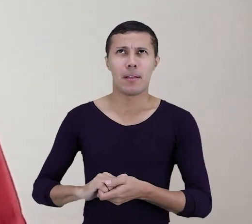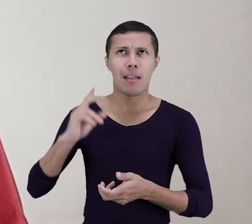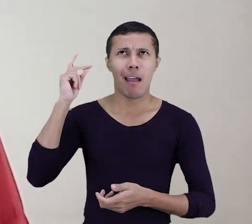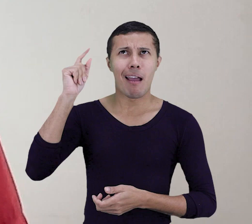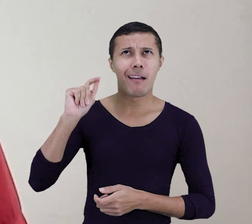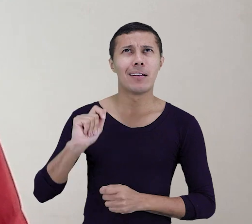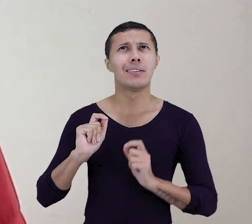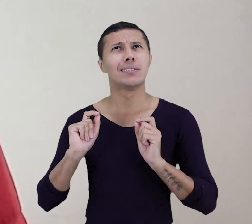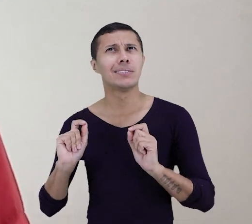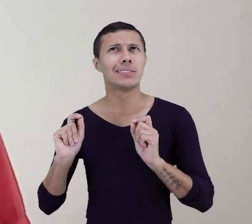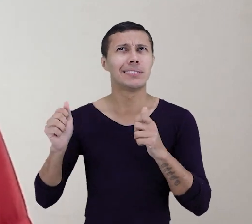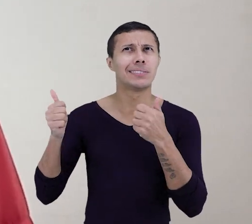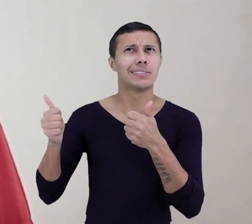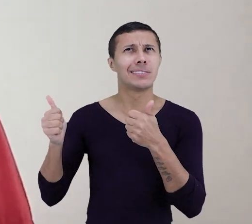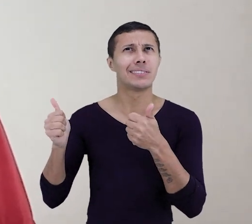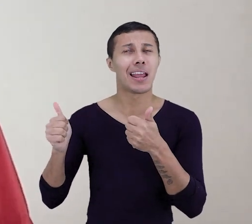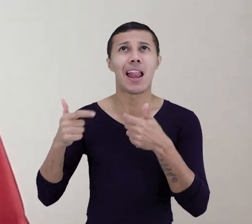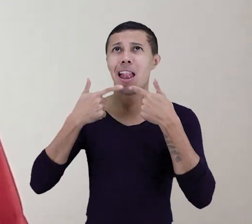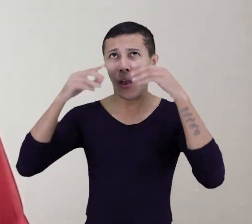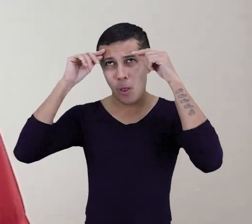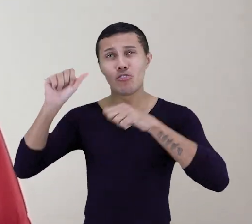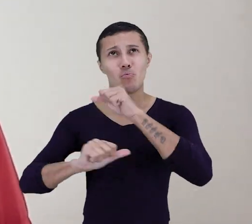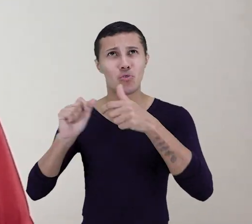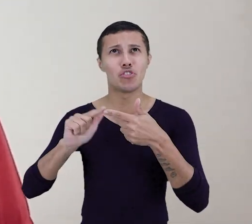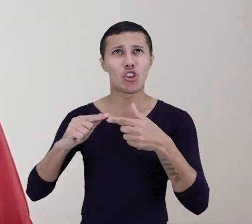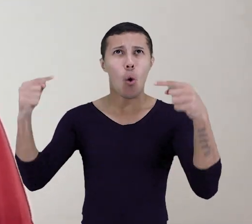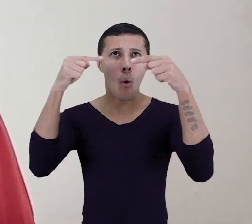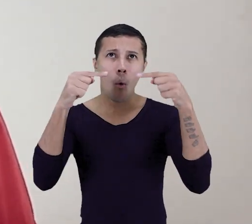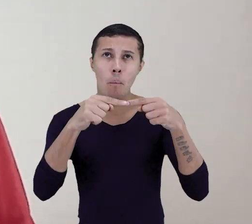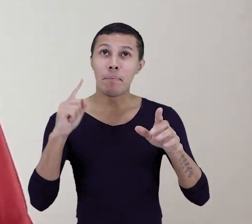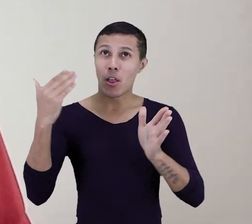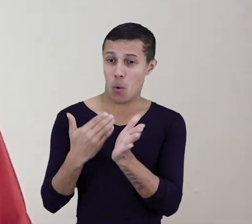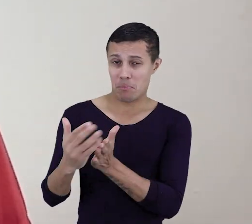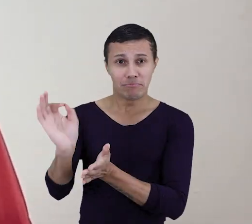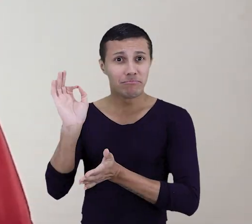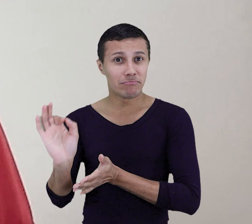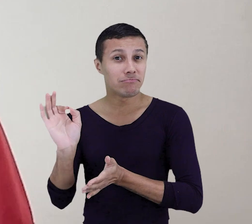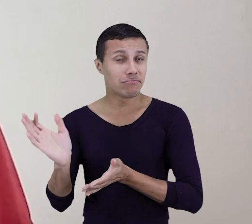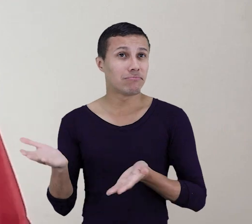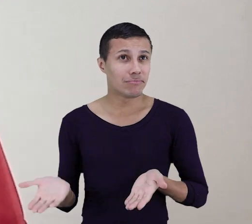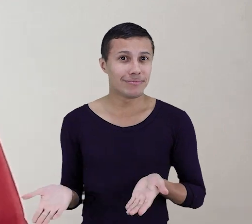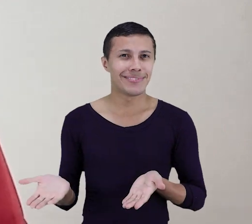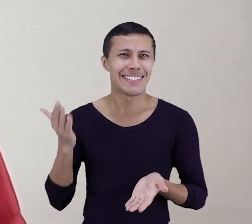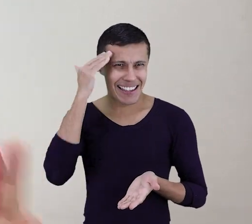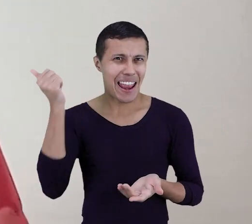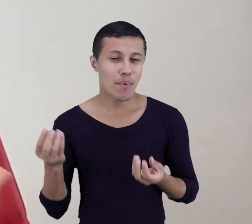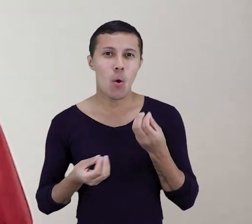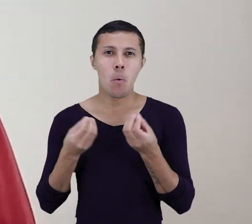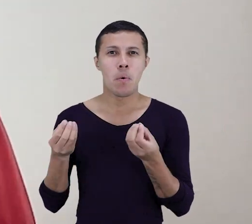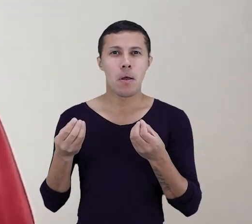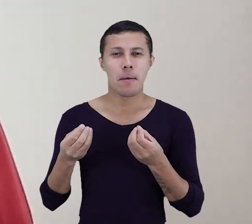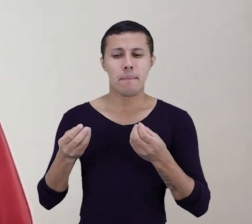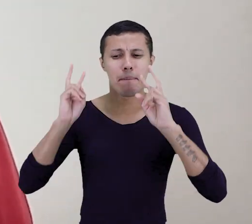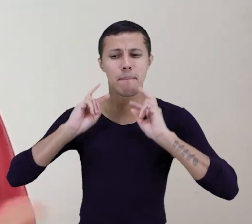peraí, o nosso negócio, ok, a gente tem que mudar a linguagem, a gente pode se encaixar, a gente está começando sim, e a gente, sabe, assim, você começa a